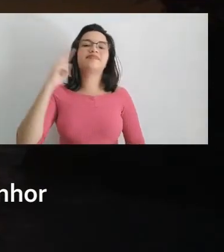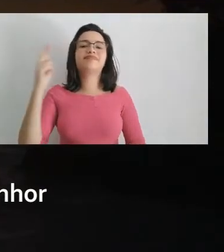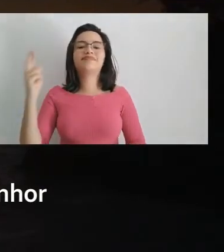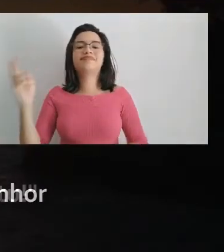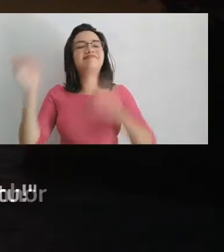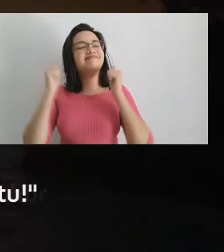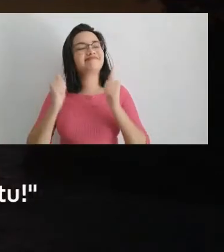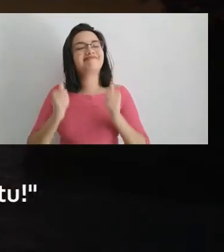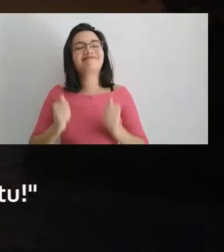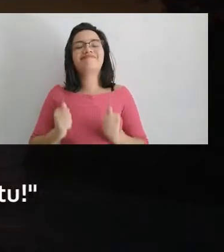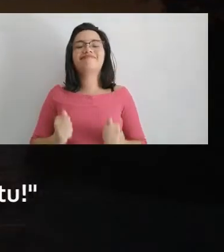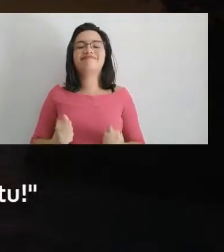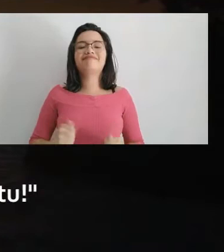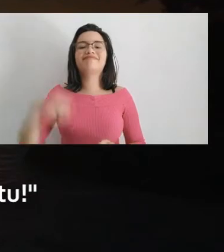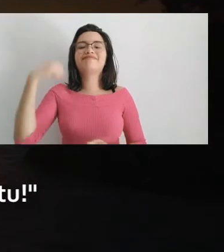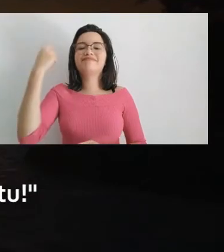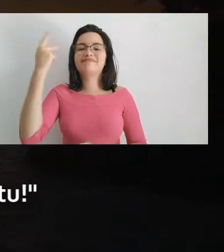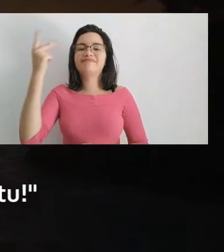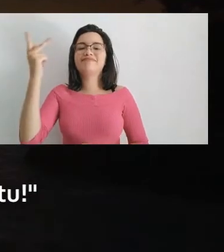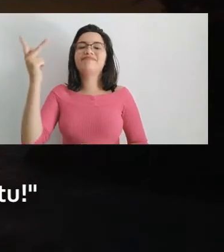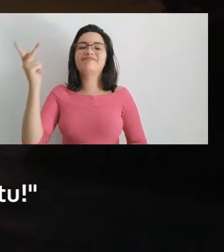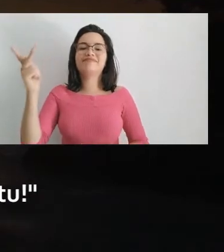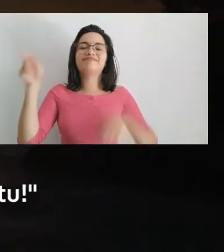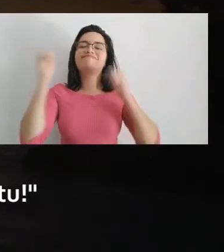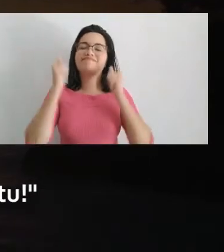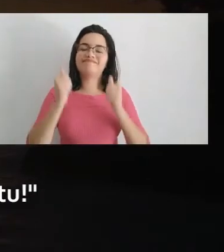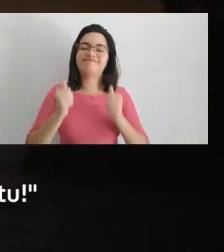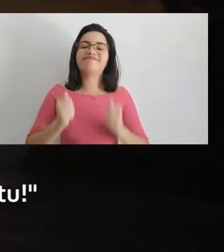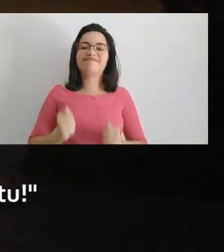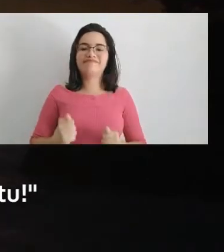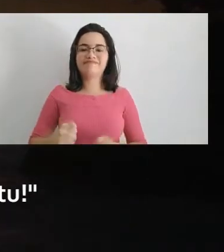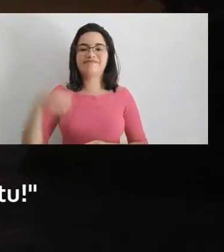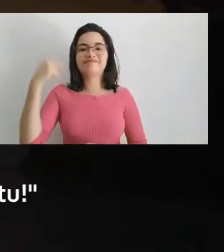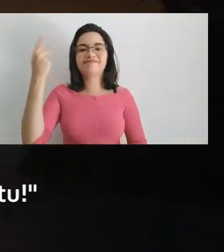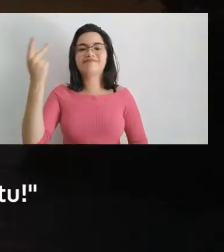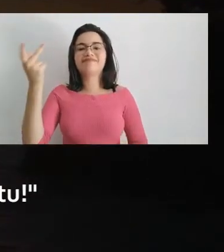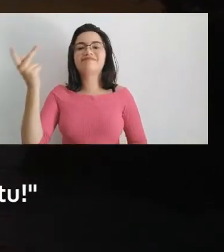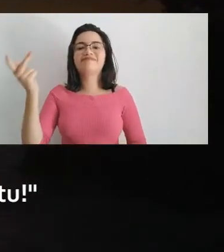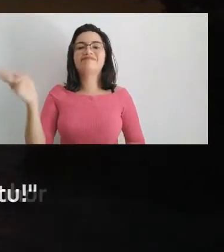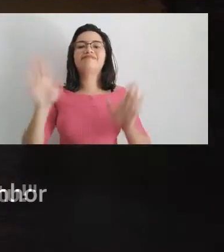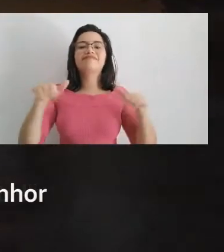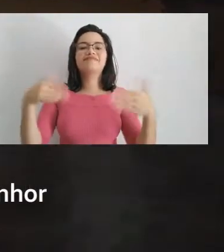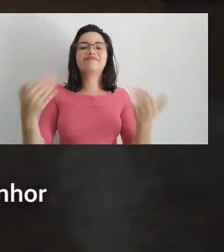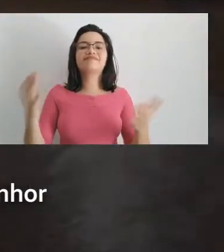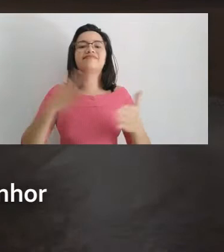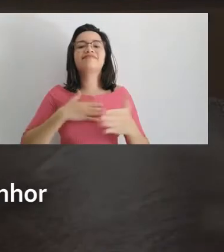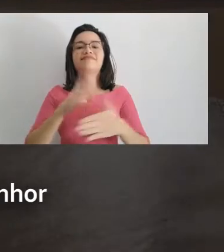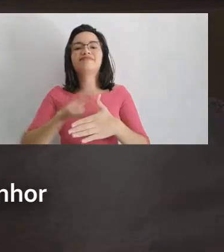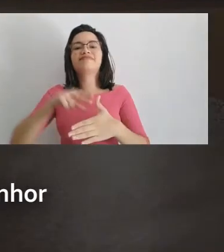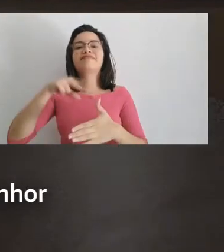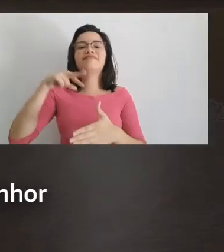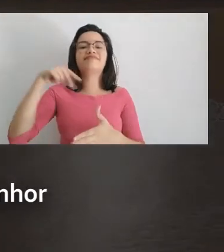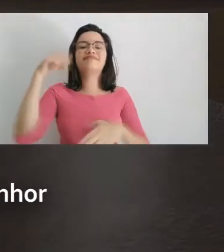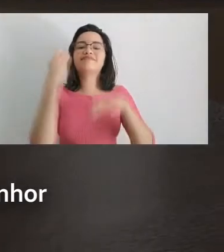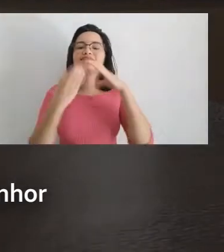Senhor, grandioso és tu, grandioso és tu. Então